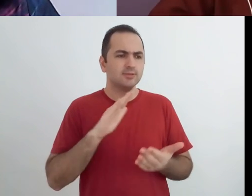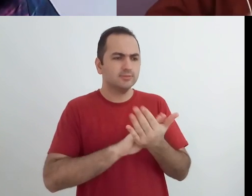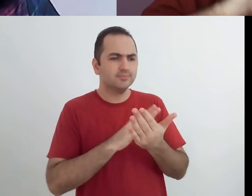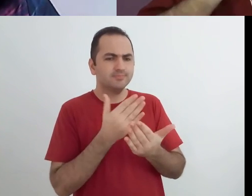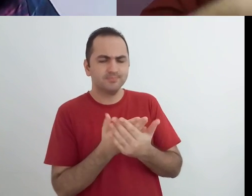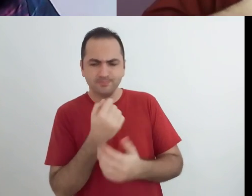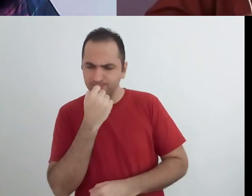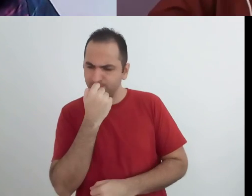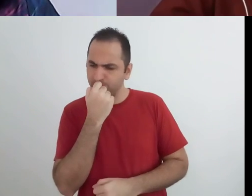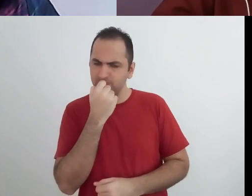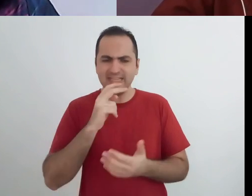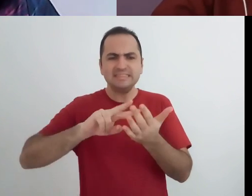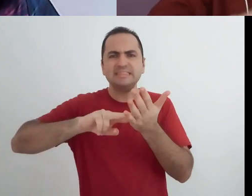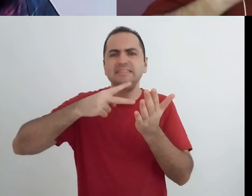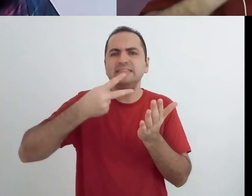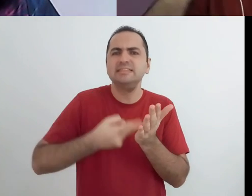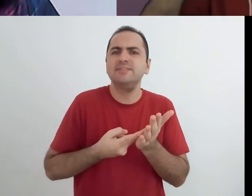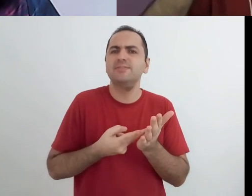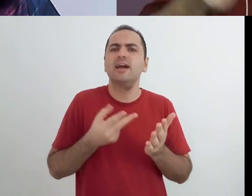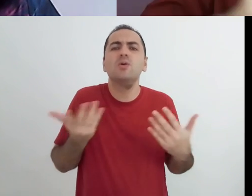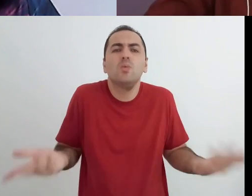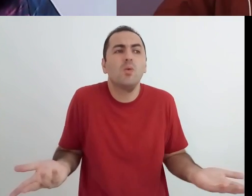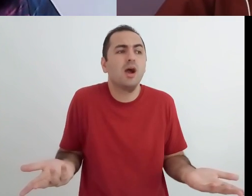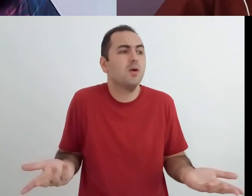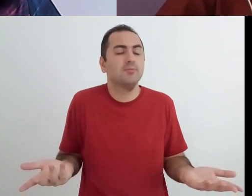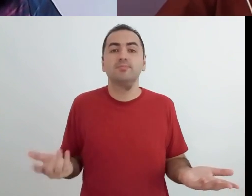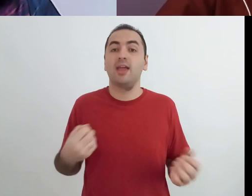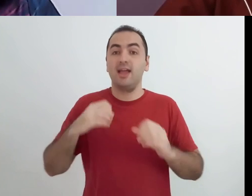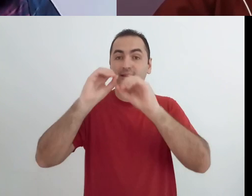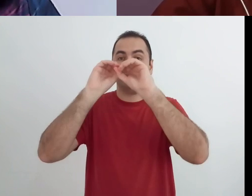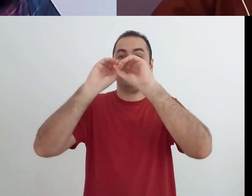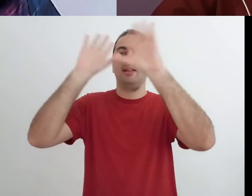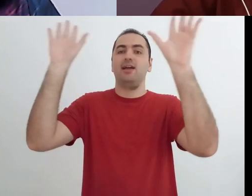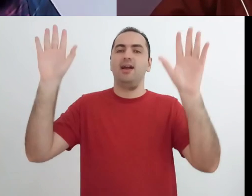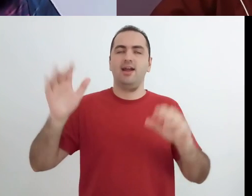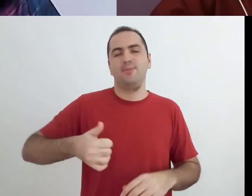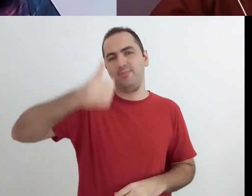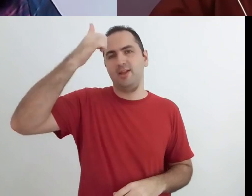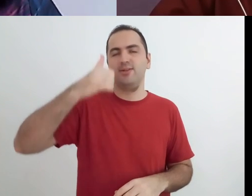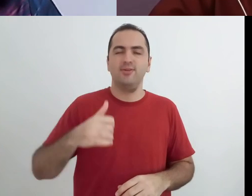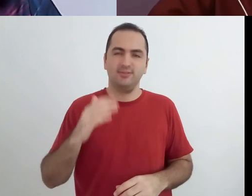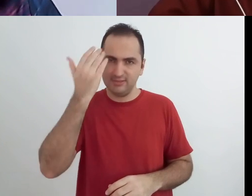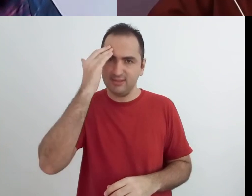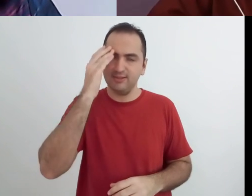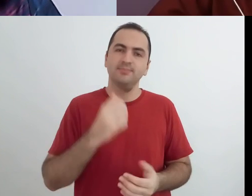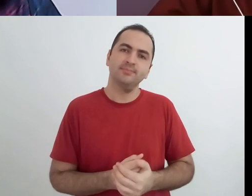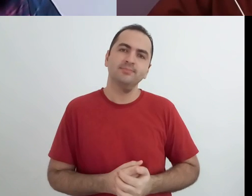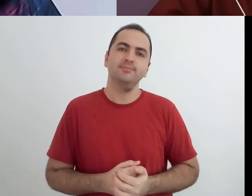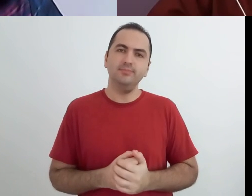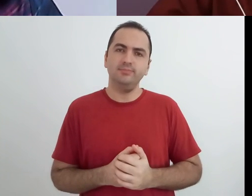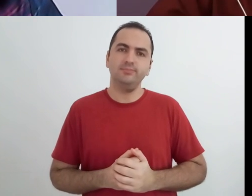parar para pensar o que significava. E aí que as coisas começaram a clarear muito mais. É